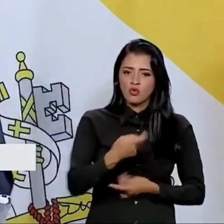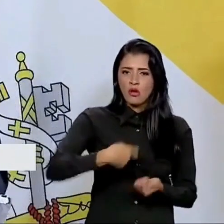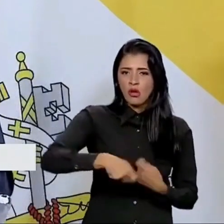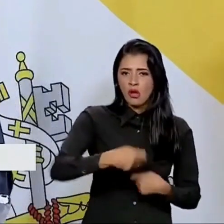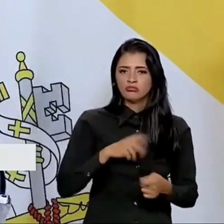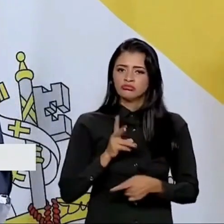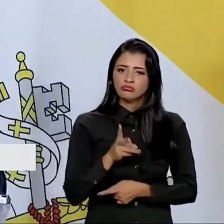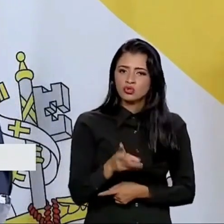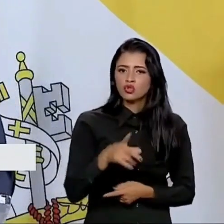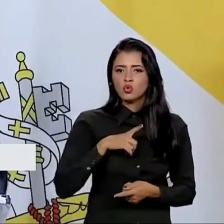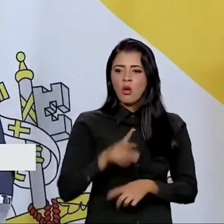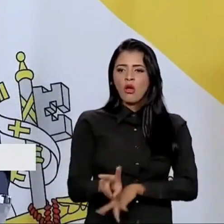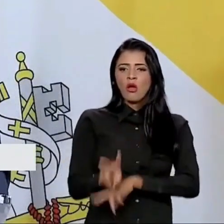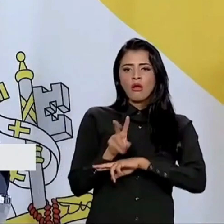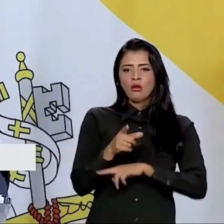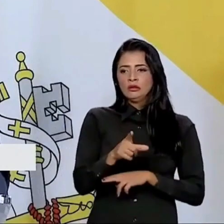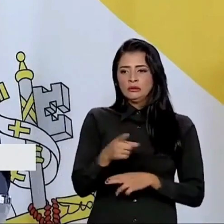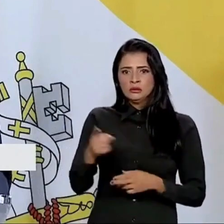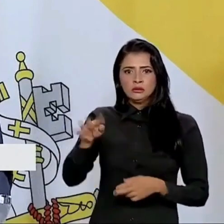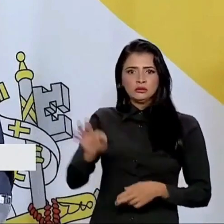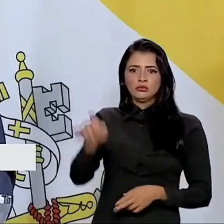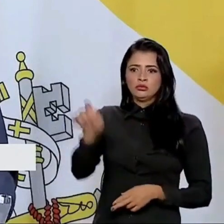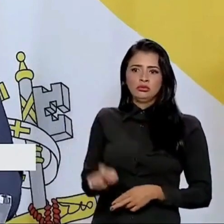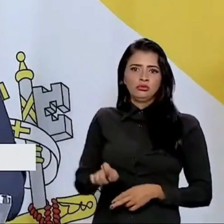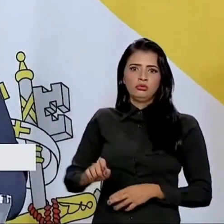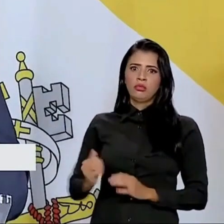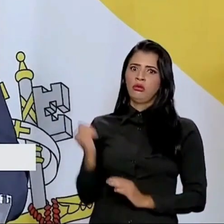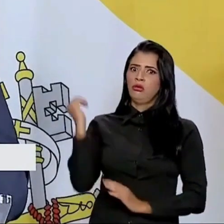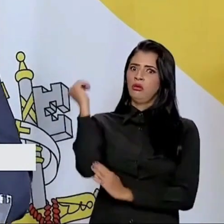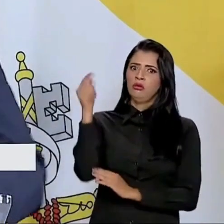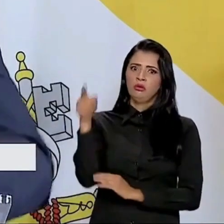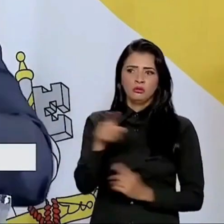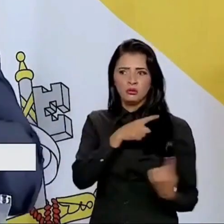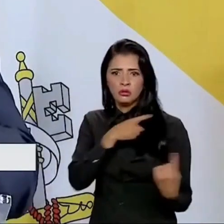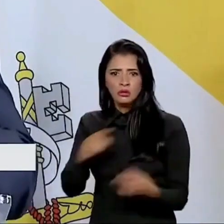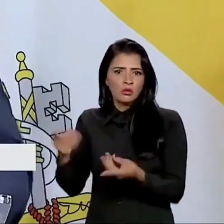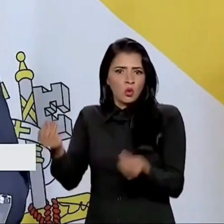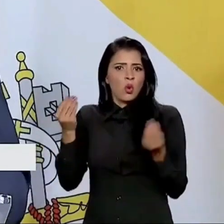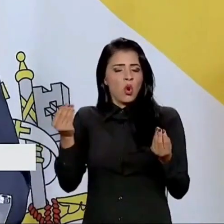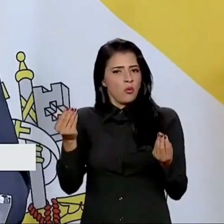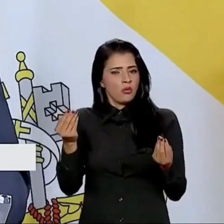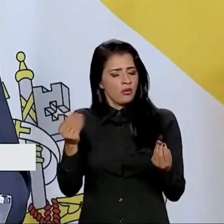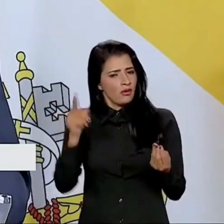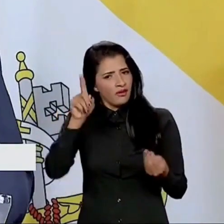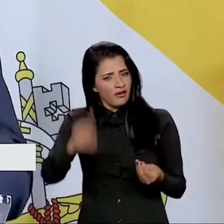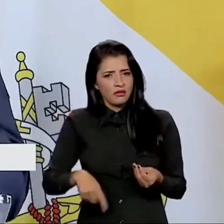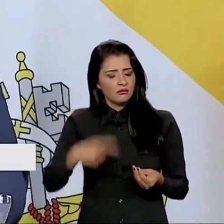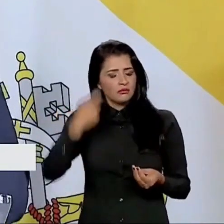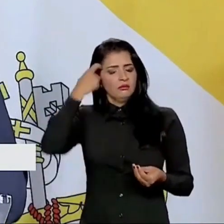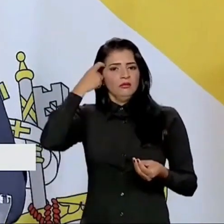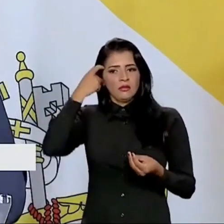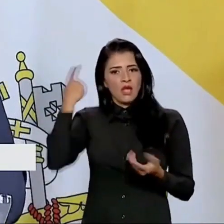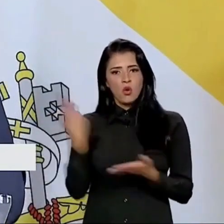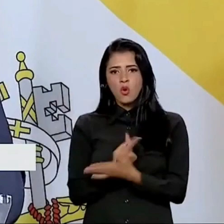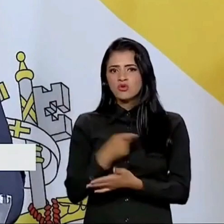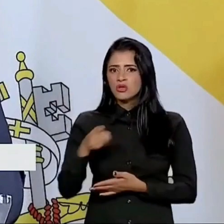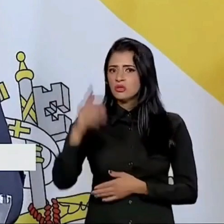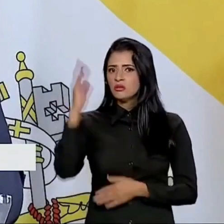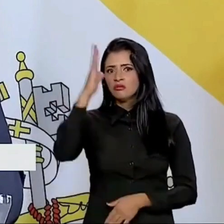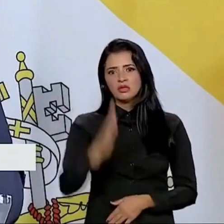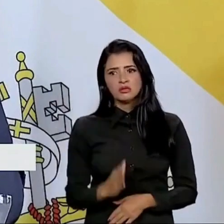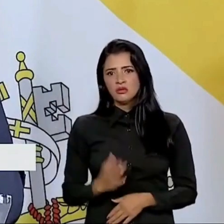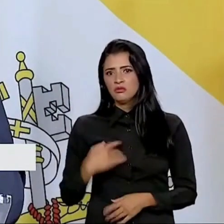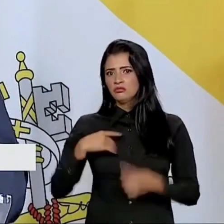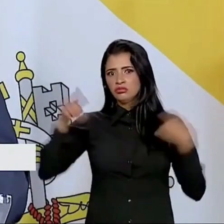as suas atividades estão brigando com a taxa de juros. Porque é irracional o que está acontecendo no